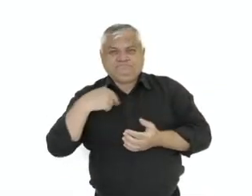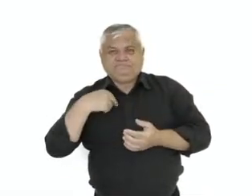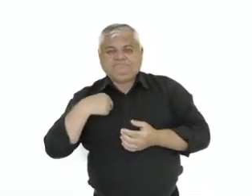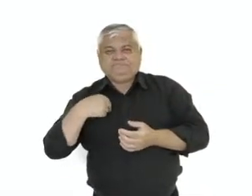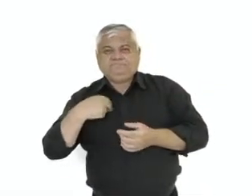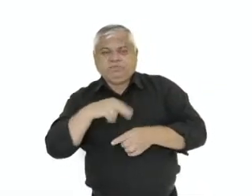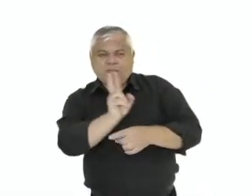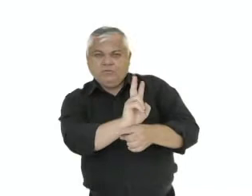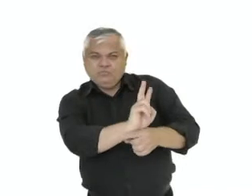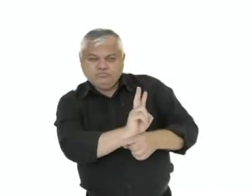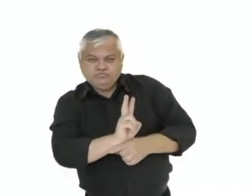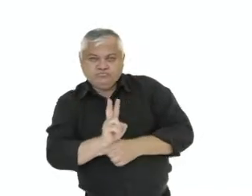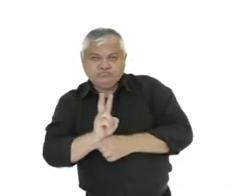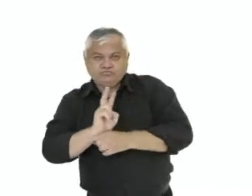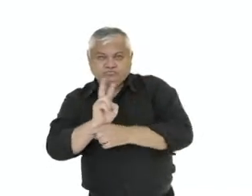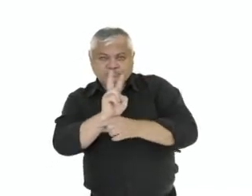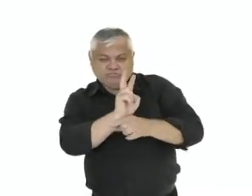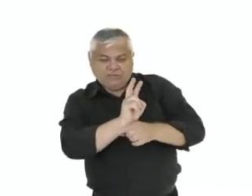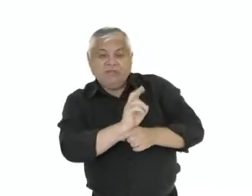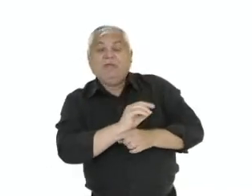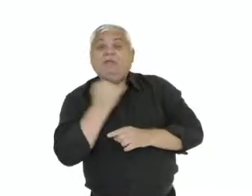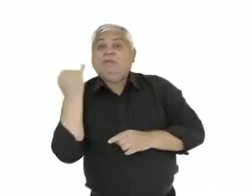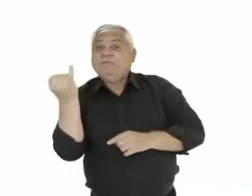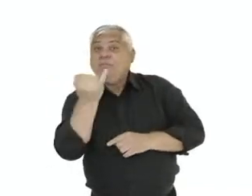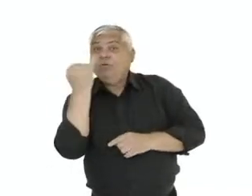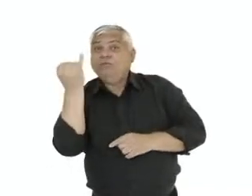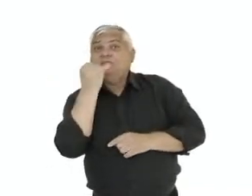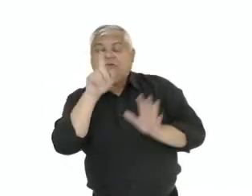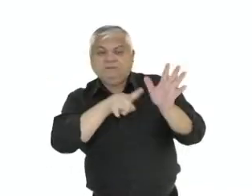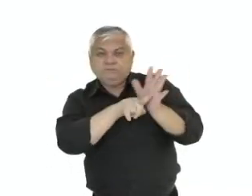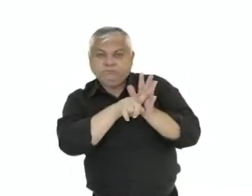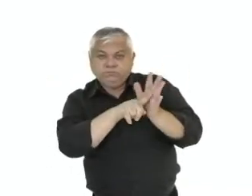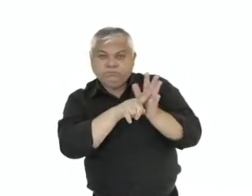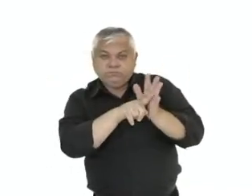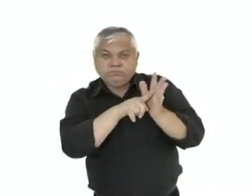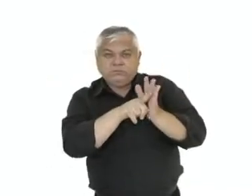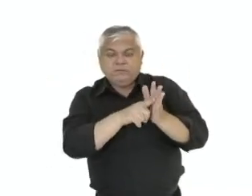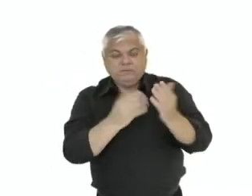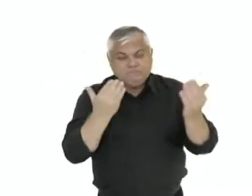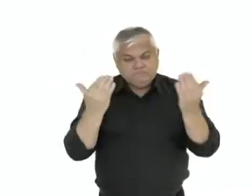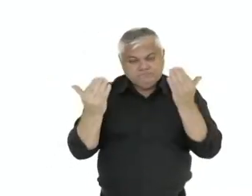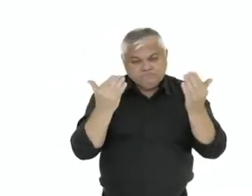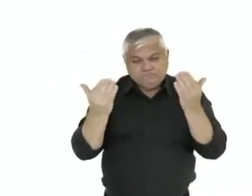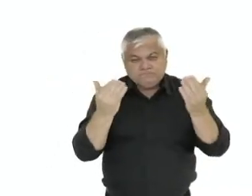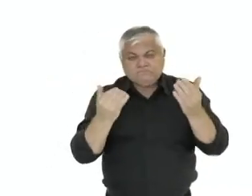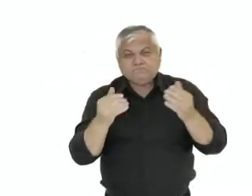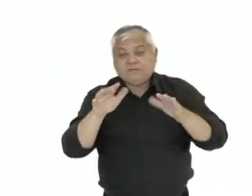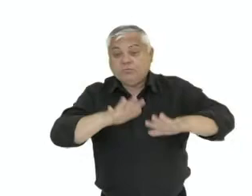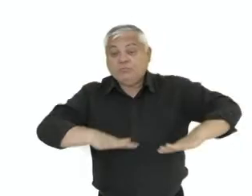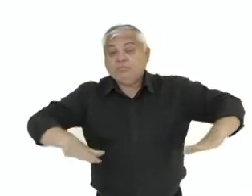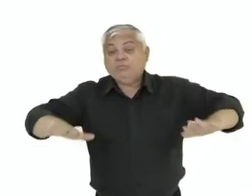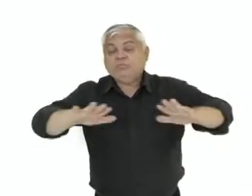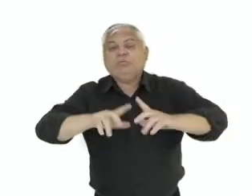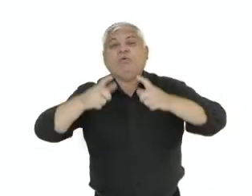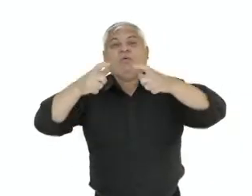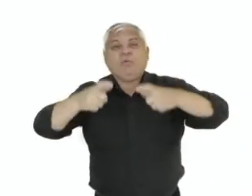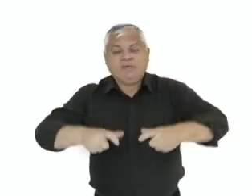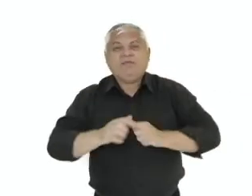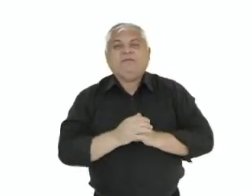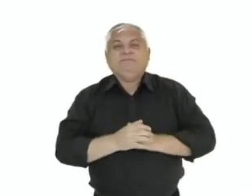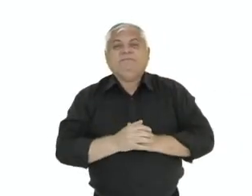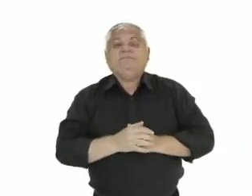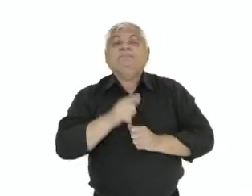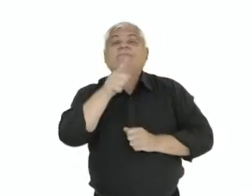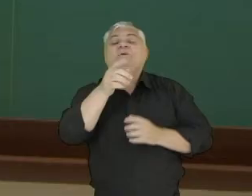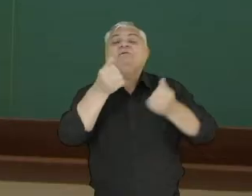remoto tem um papel fundamental para análise e compreensão do espaço geográfico. Assim sendo, defina